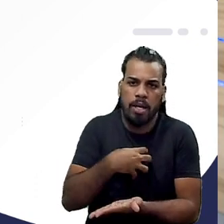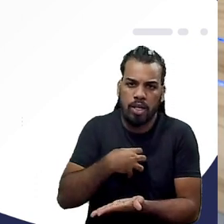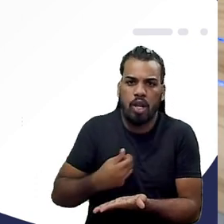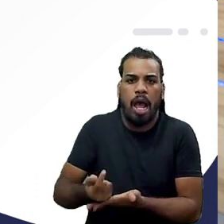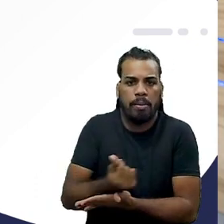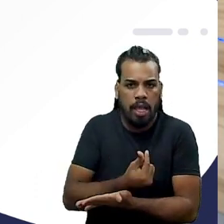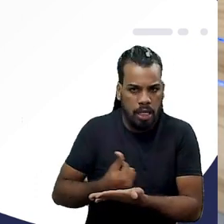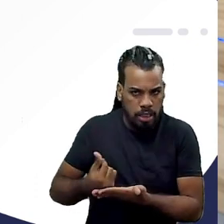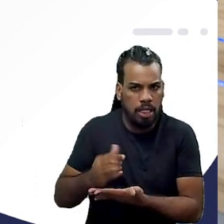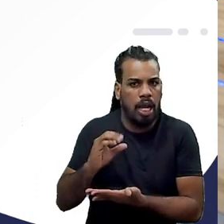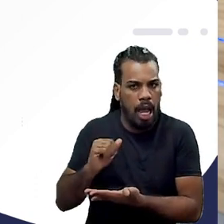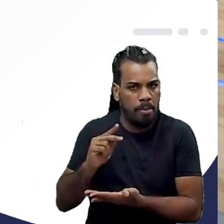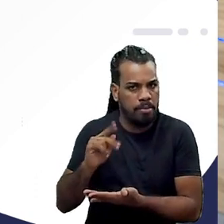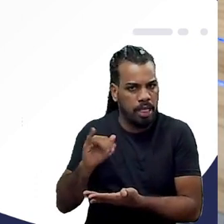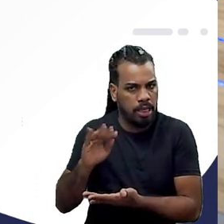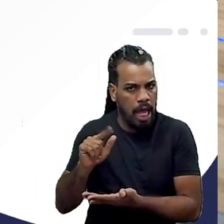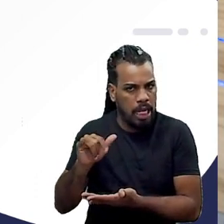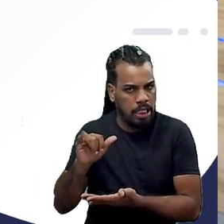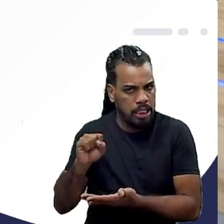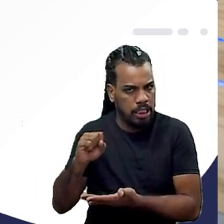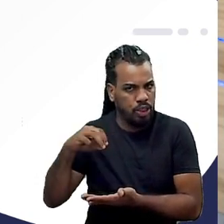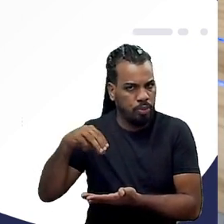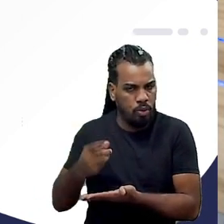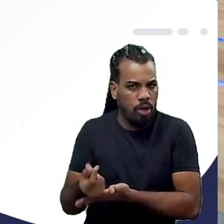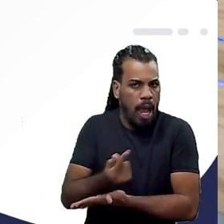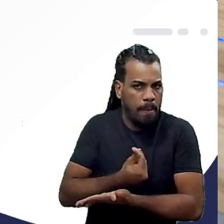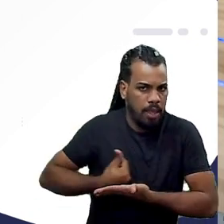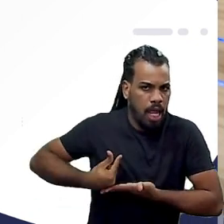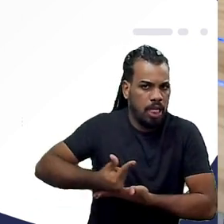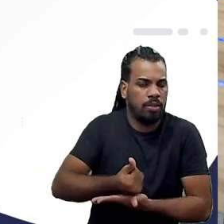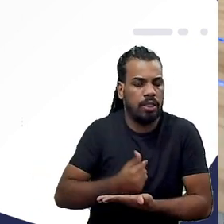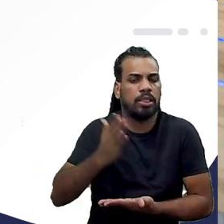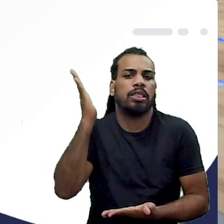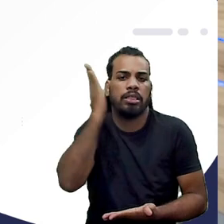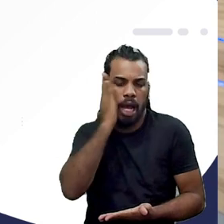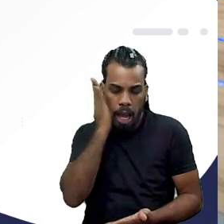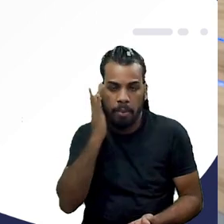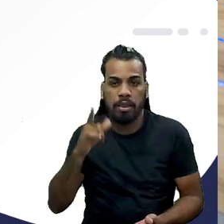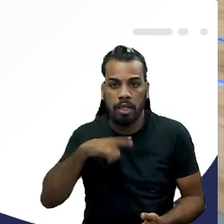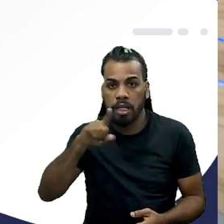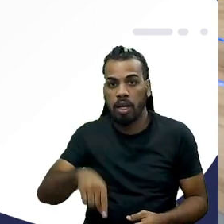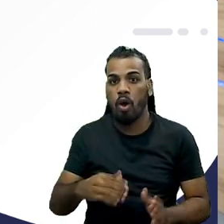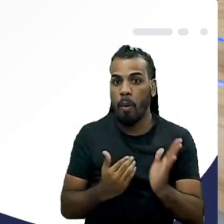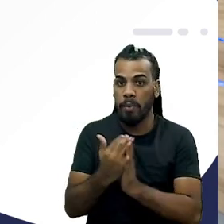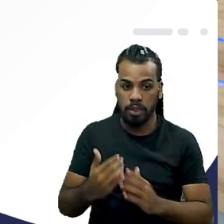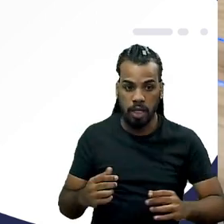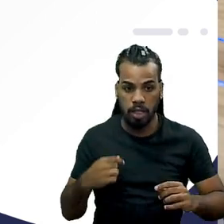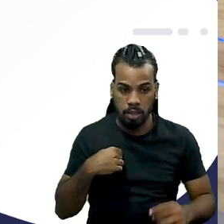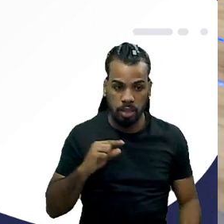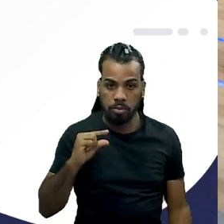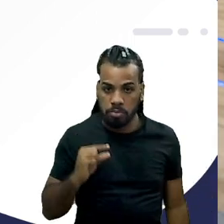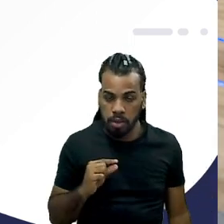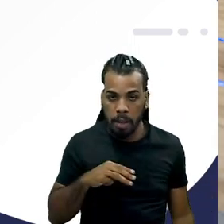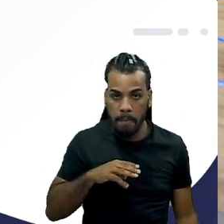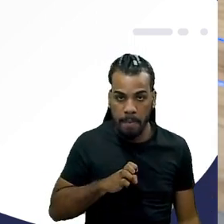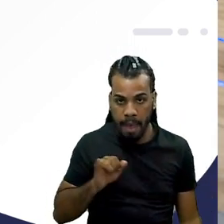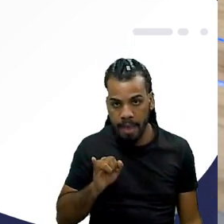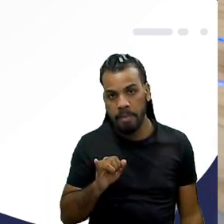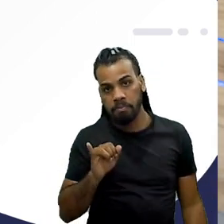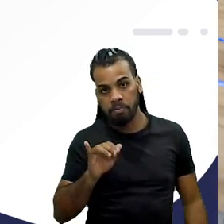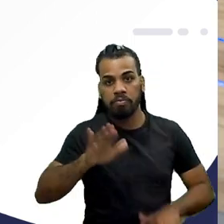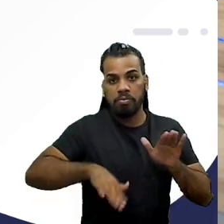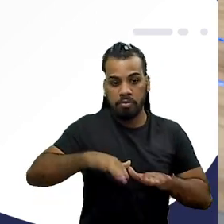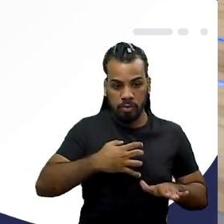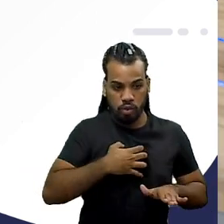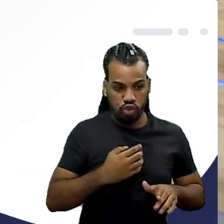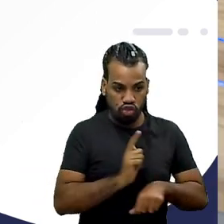livre negócio, de livre mercado, a gente sabe que realmente você pode começar como microempreendedor individual, dependendo de sua competência